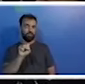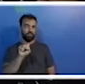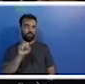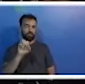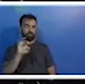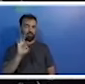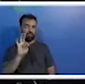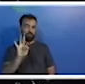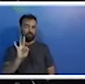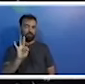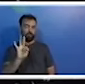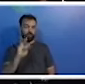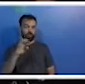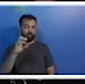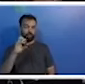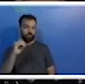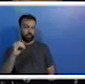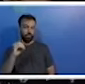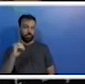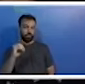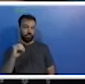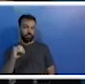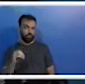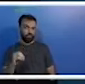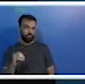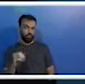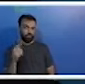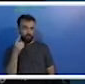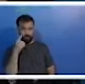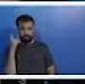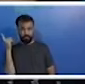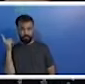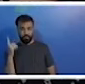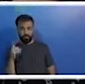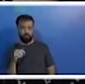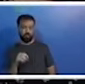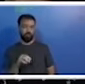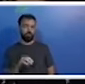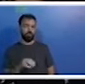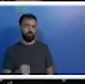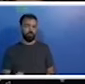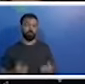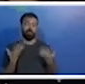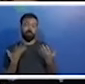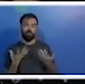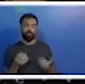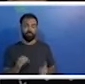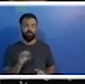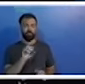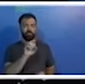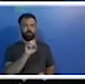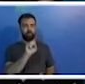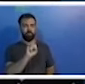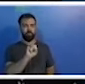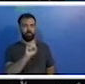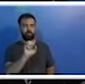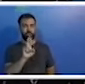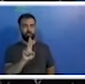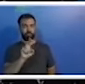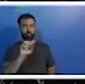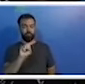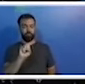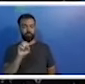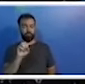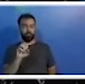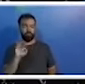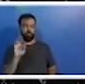isso te com o muito bem olhando essa palavra susto muito bem quantas vezes